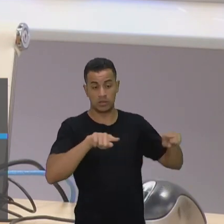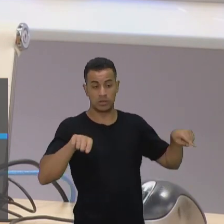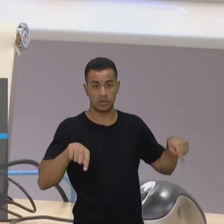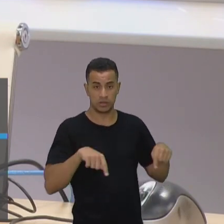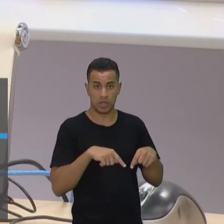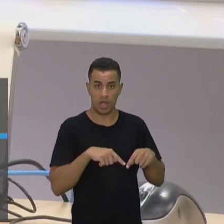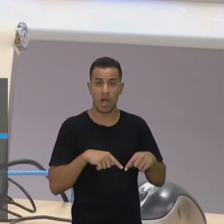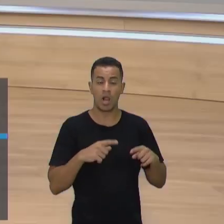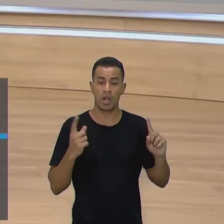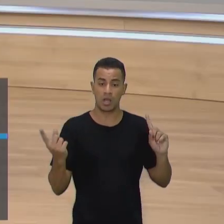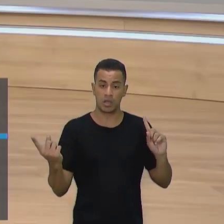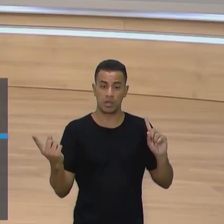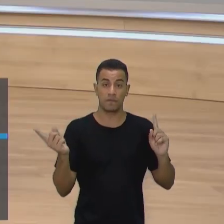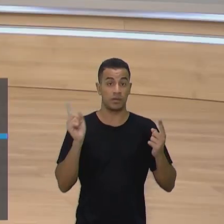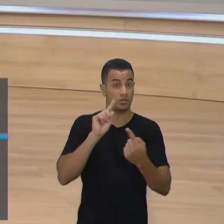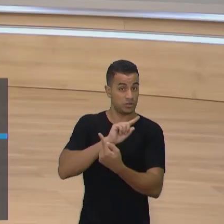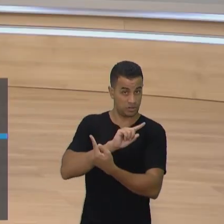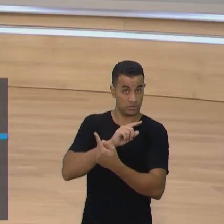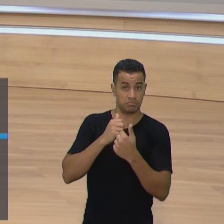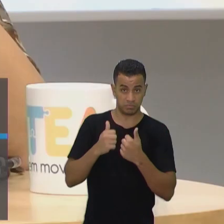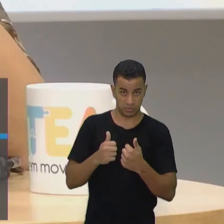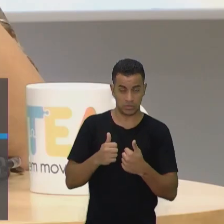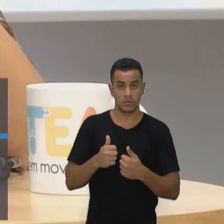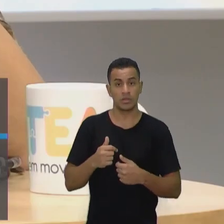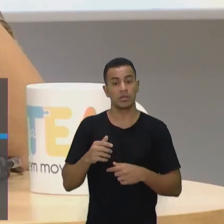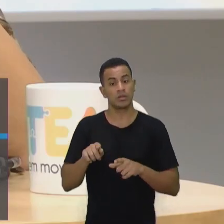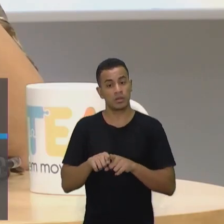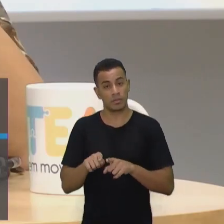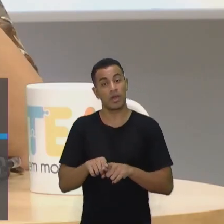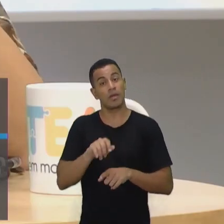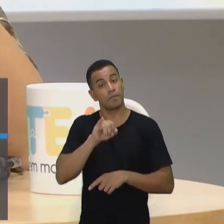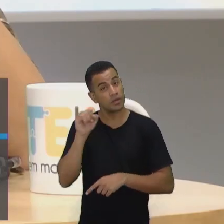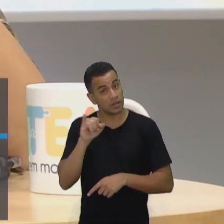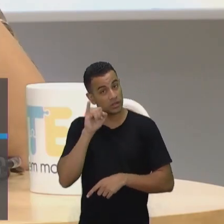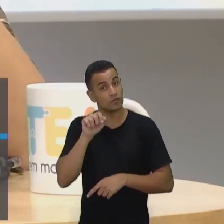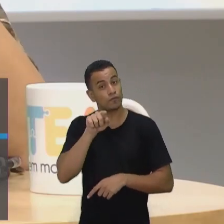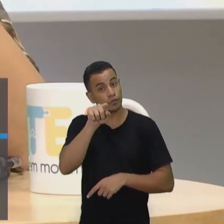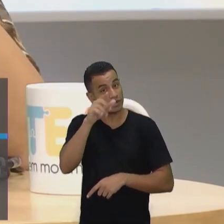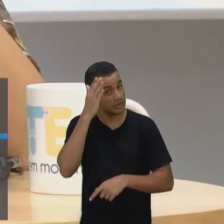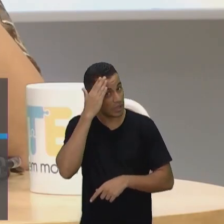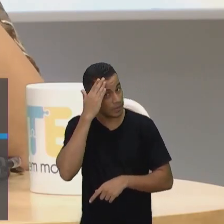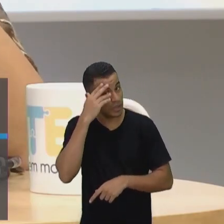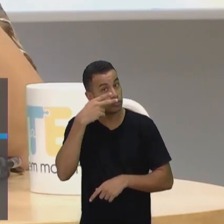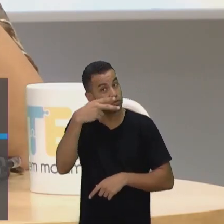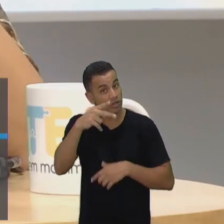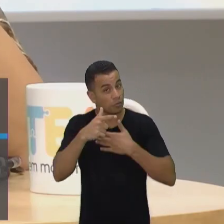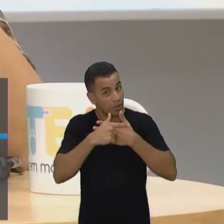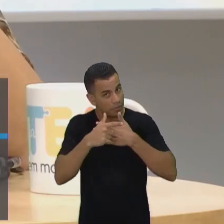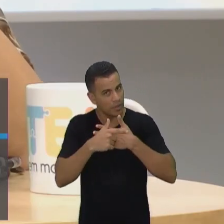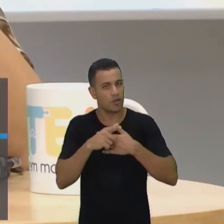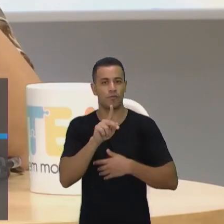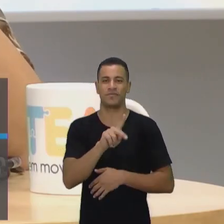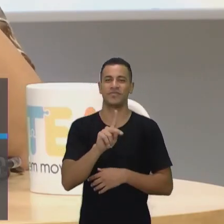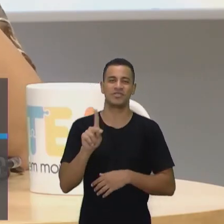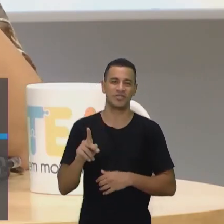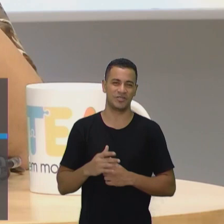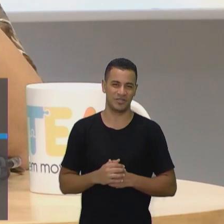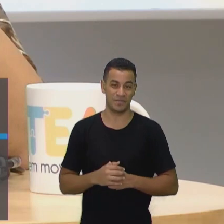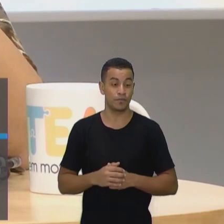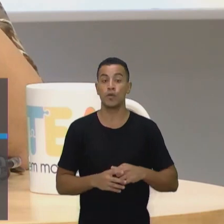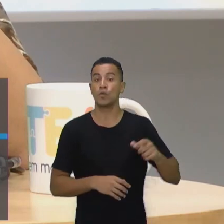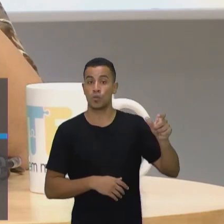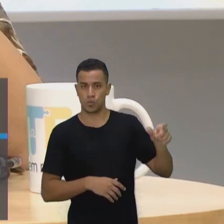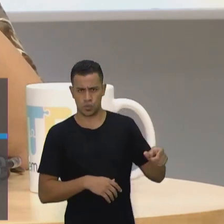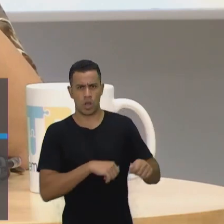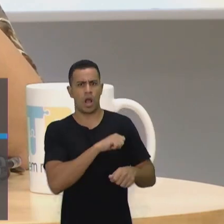é importante e fique claro para você, professor, o seu papel, né? Que enquanto o estudante compartilha o que foi pesquisado, o professor